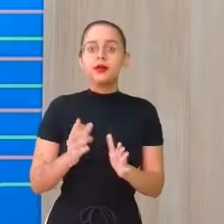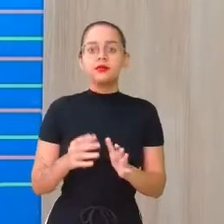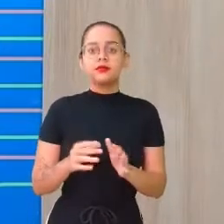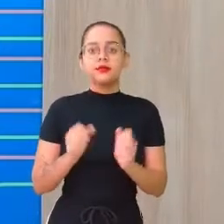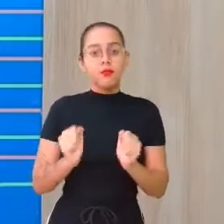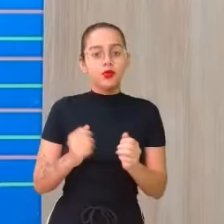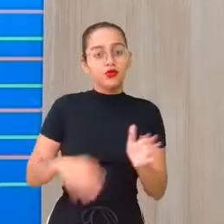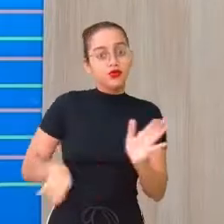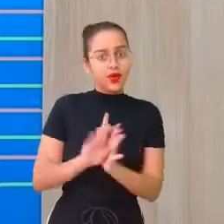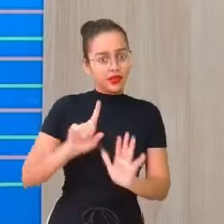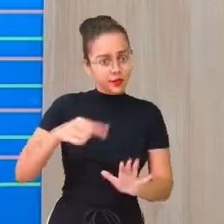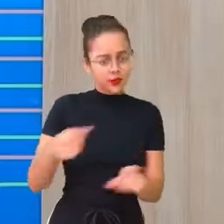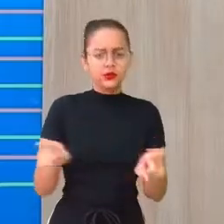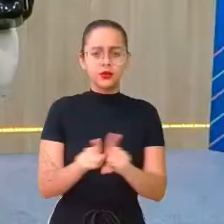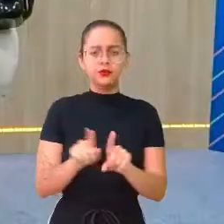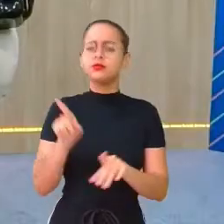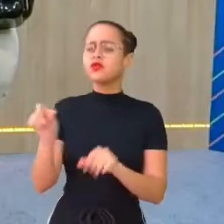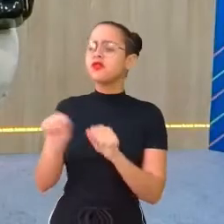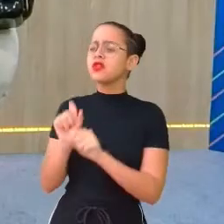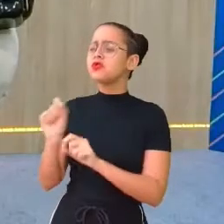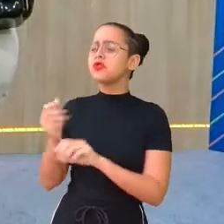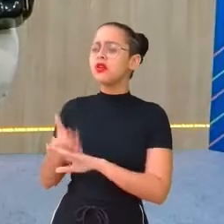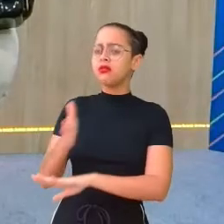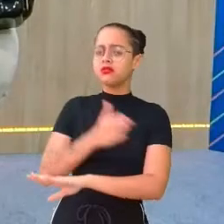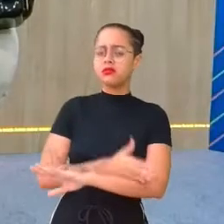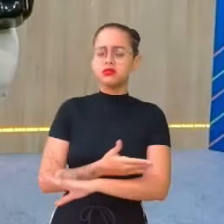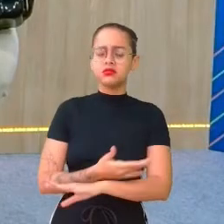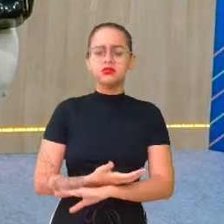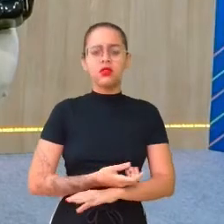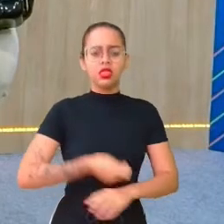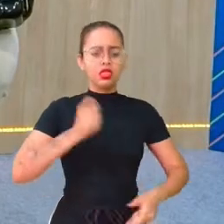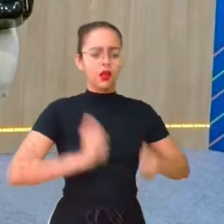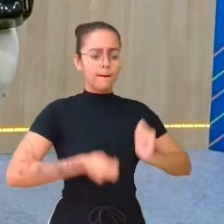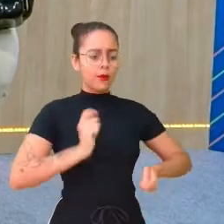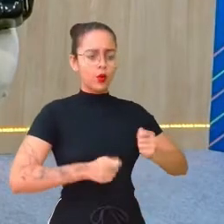depois, né? E você fazia o quê de instrumento? Tambor? Tambor, lata, eu lembro